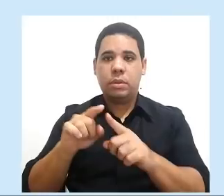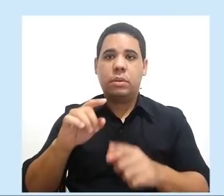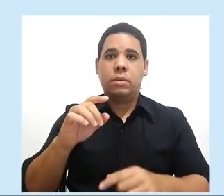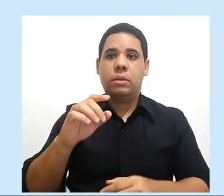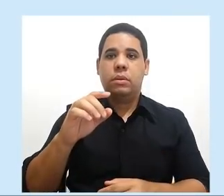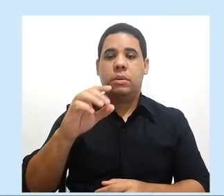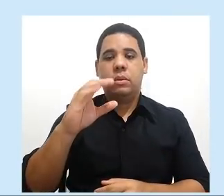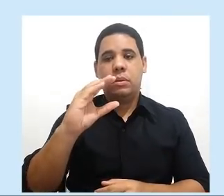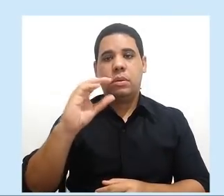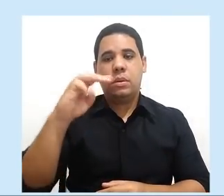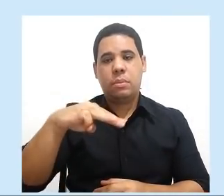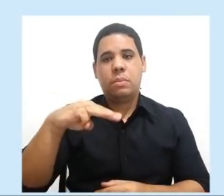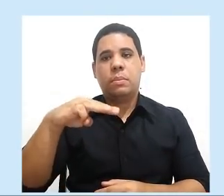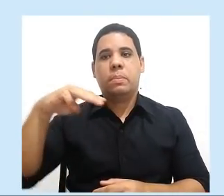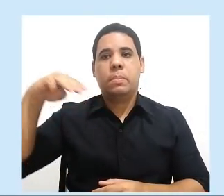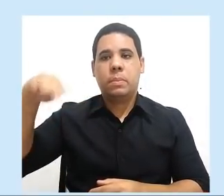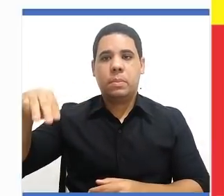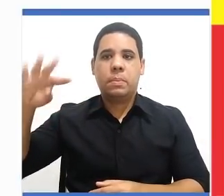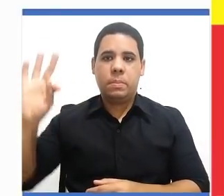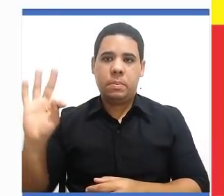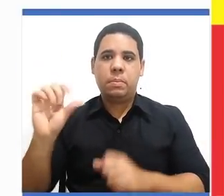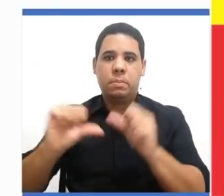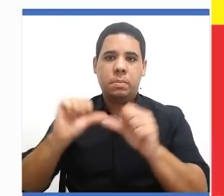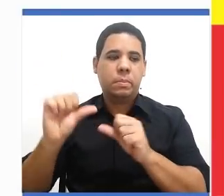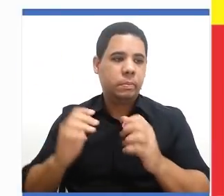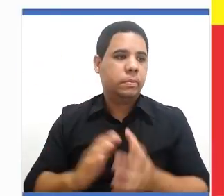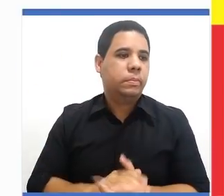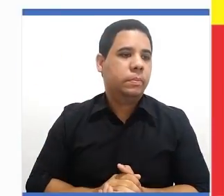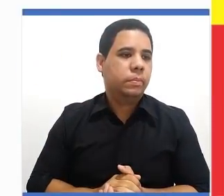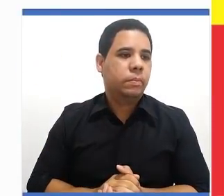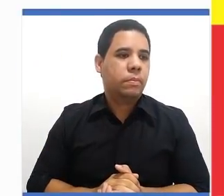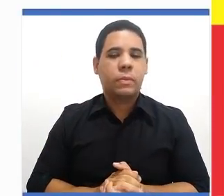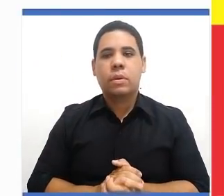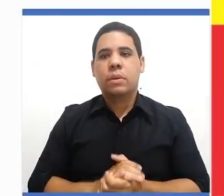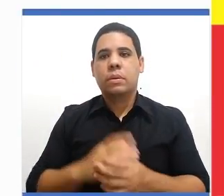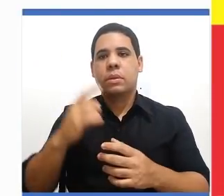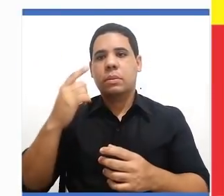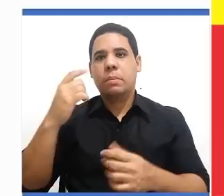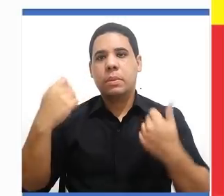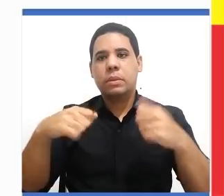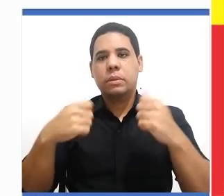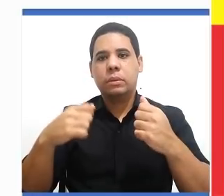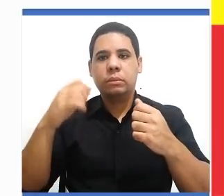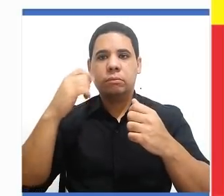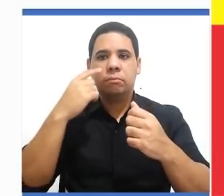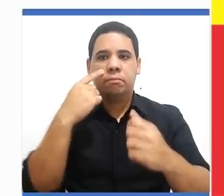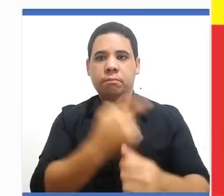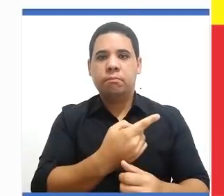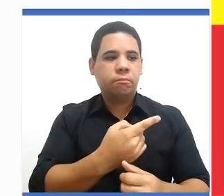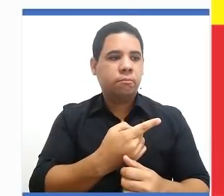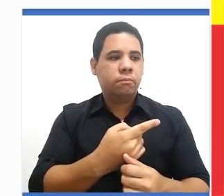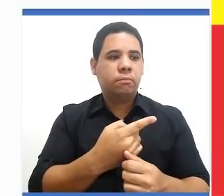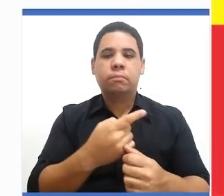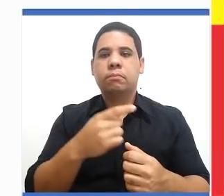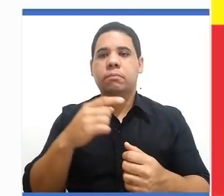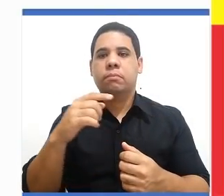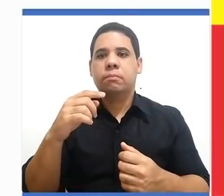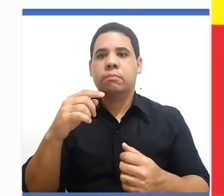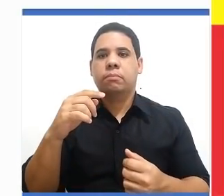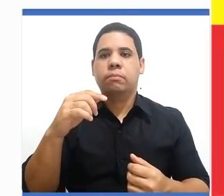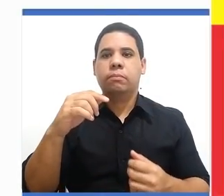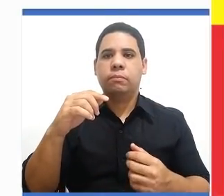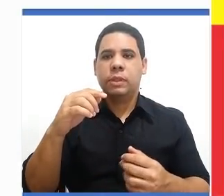metro. Ok? Então, veja, você tem que identificar as unidades de medida, que é o quilômetro, hectômetro,